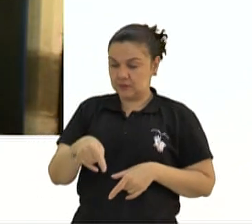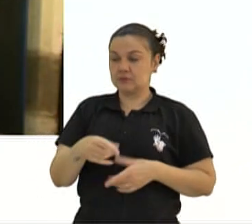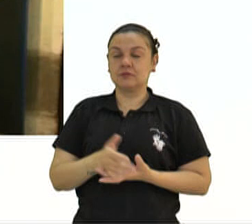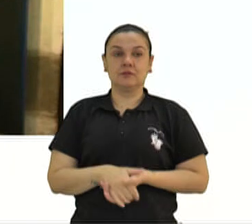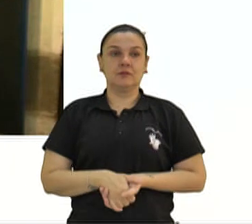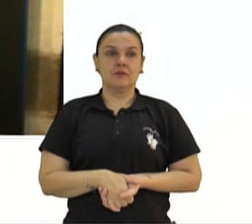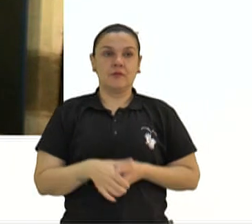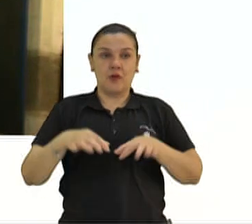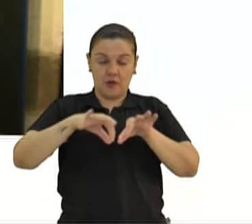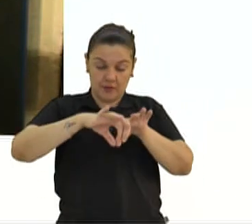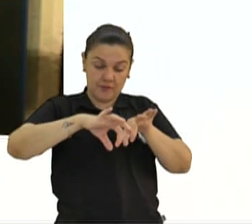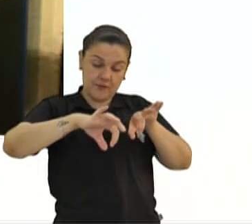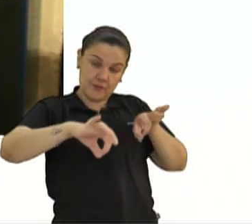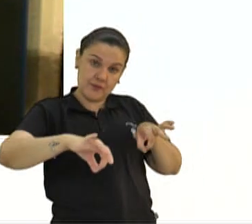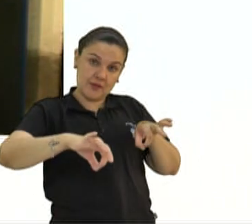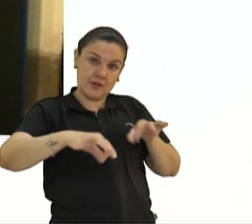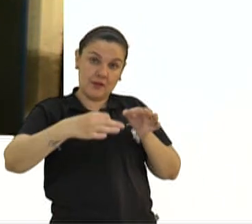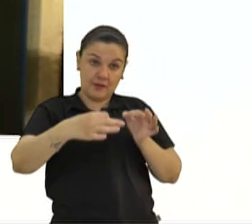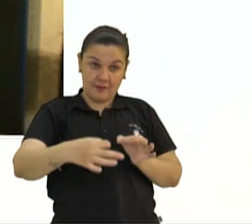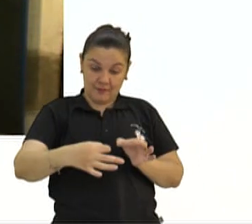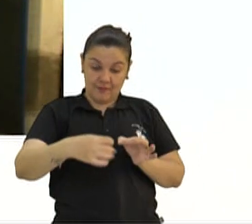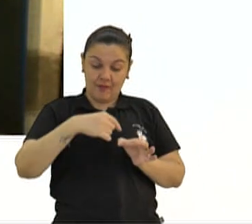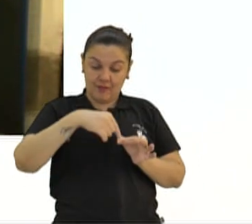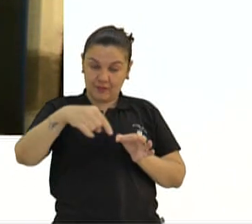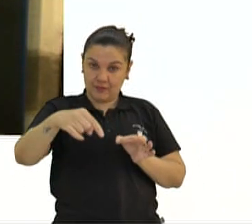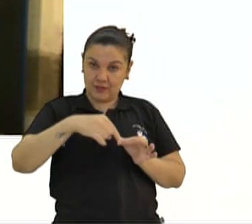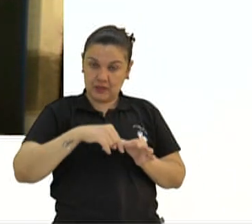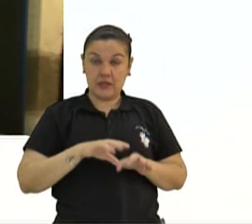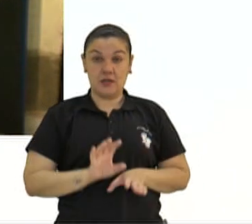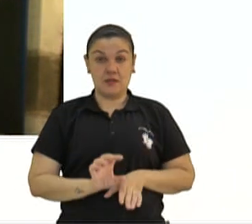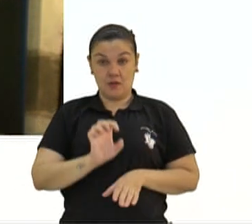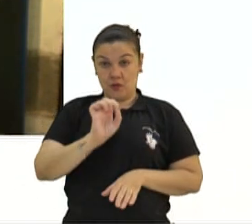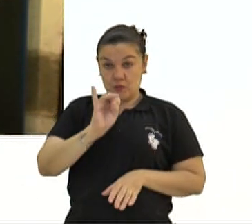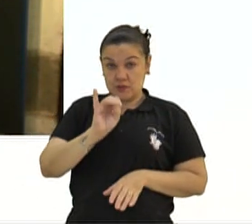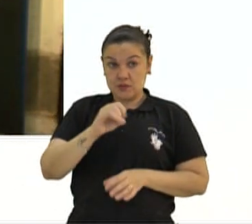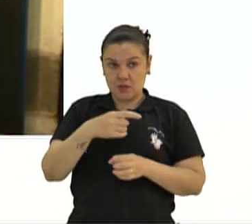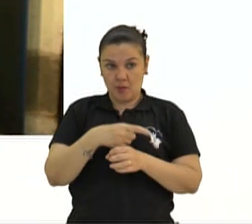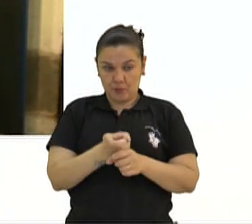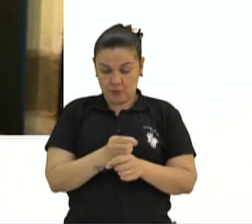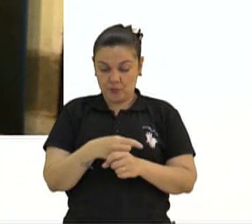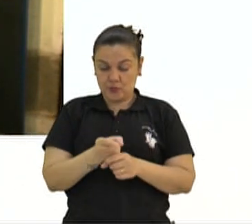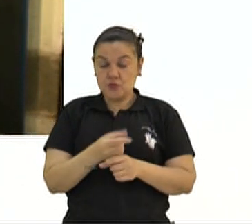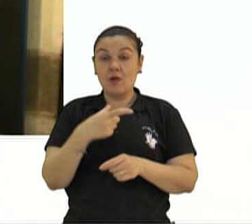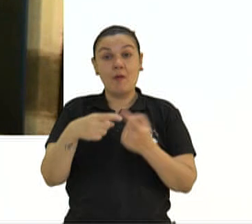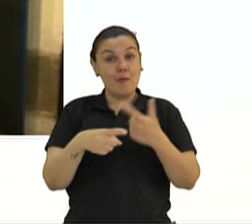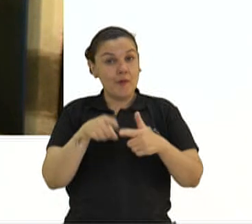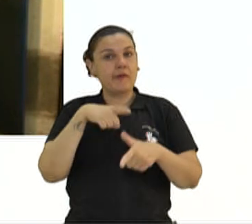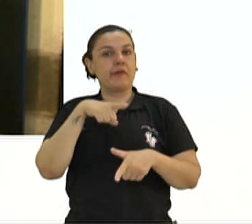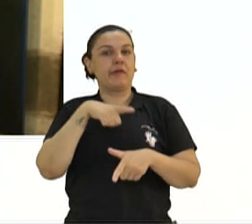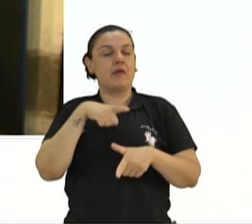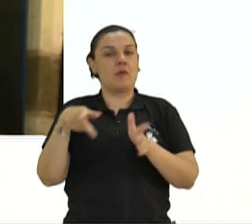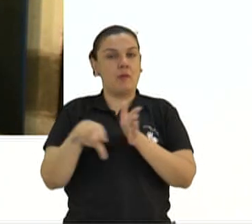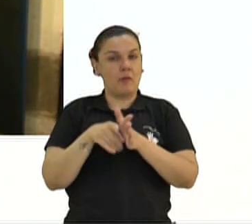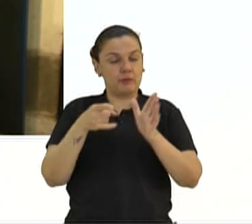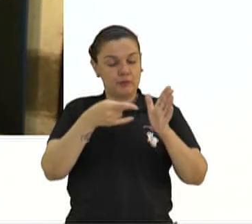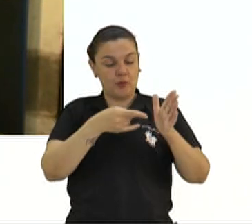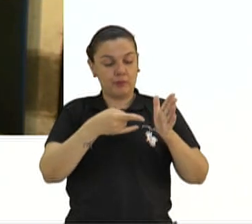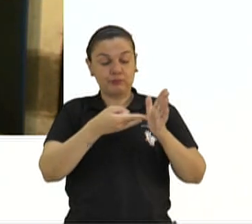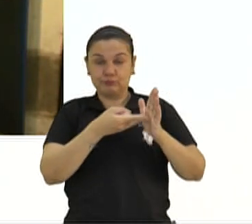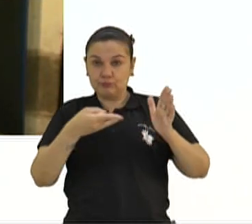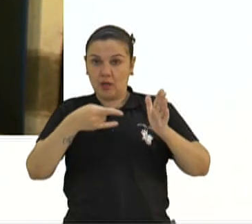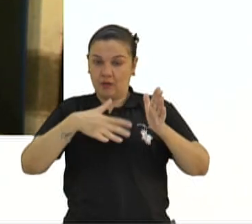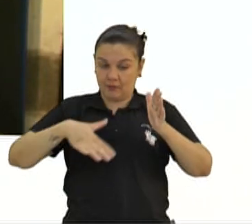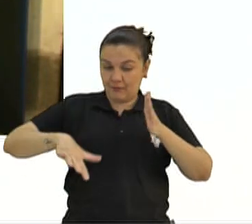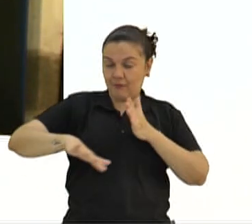gente está substituindo pela pilha de volta para essa fonte. Se as bússolas se mexeram, é porque um campo magnético foi gerado ao seu redor,